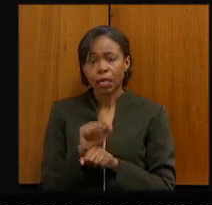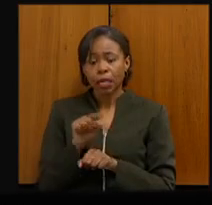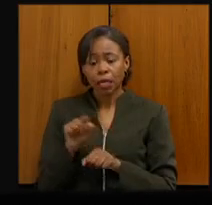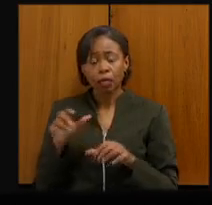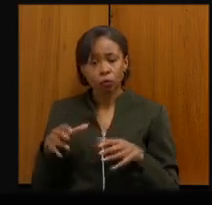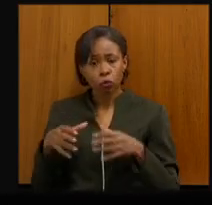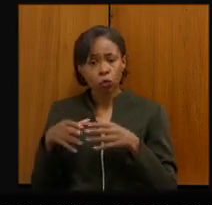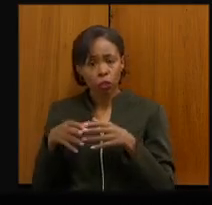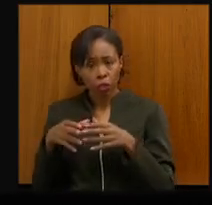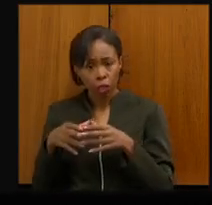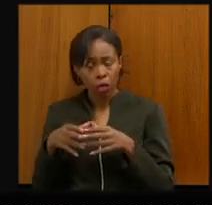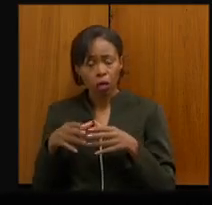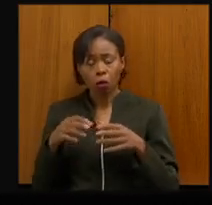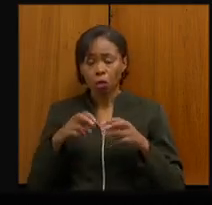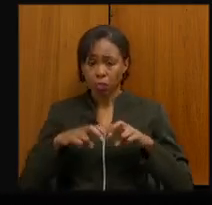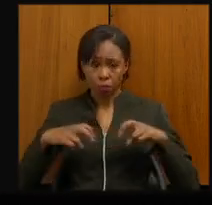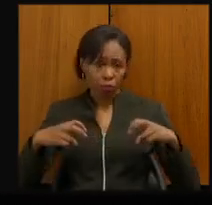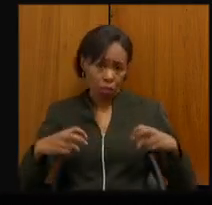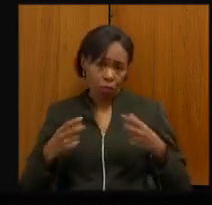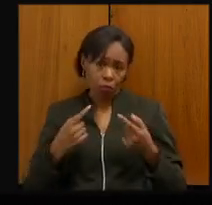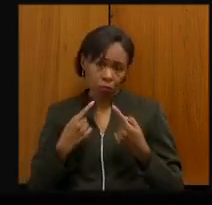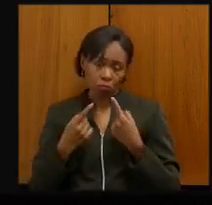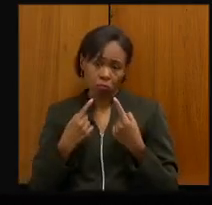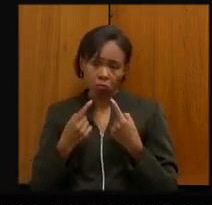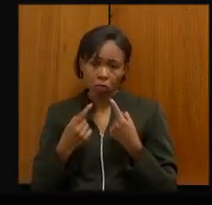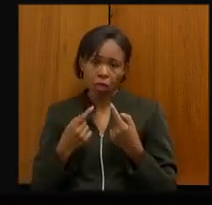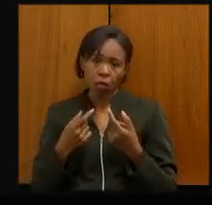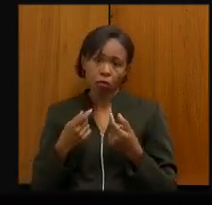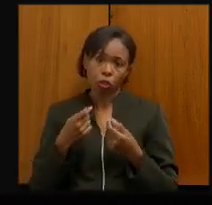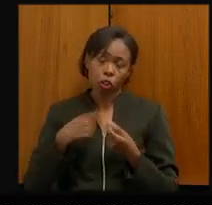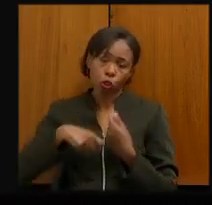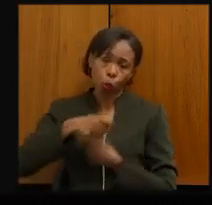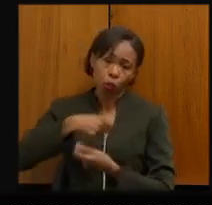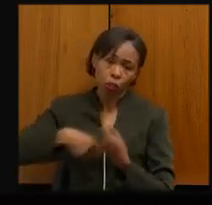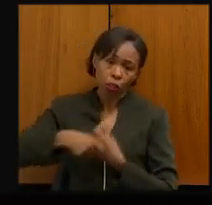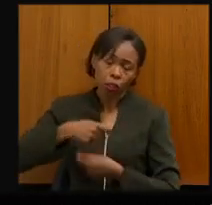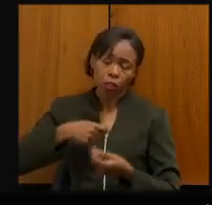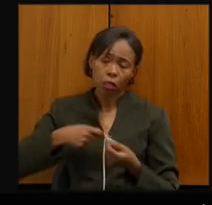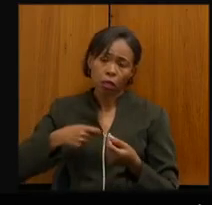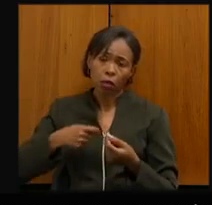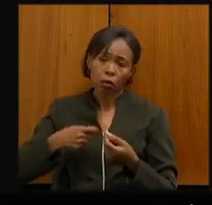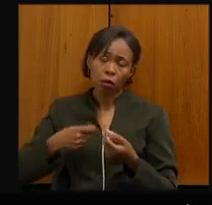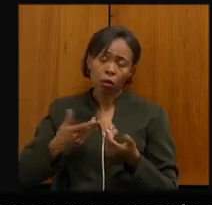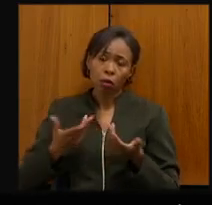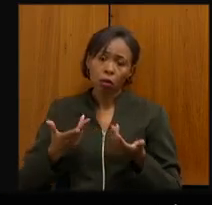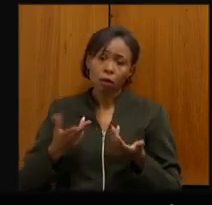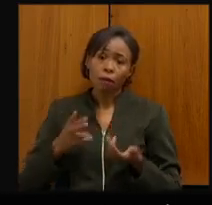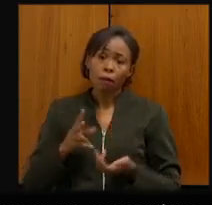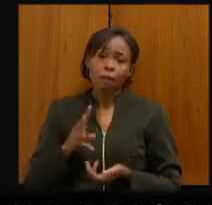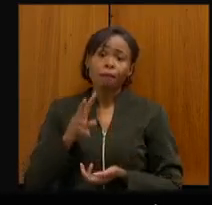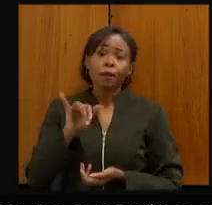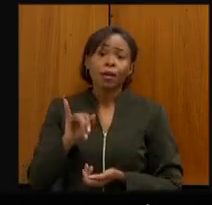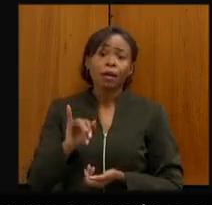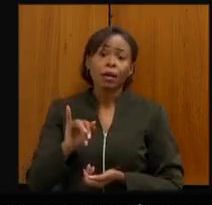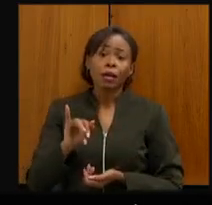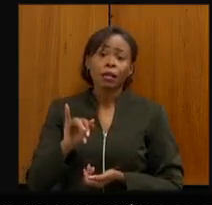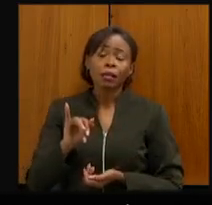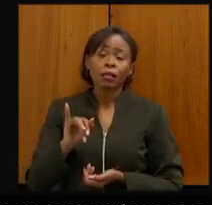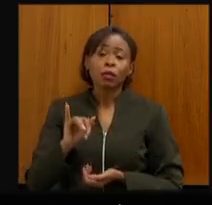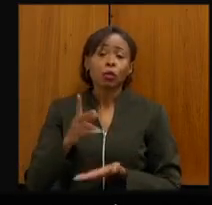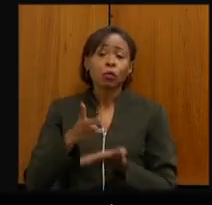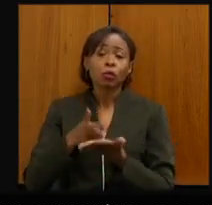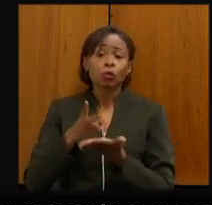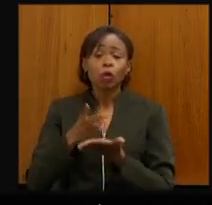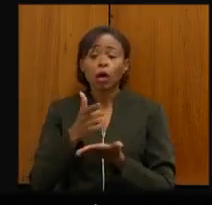Quando que a mesa de diálogo e negociação vai poder levar à frente as outras negociações